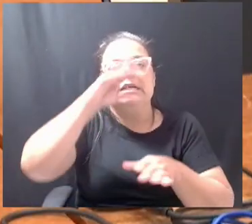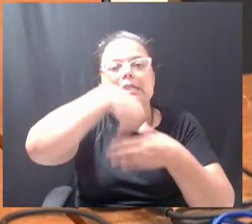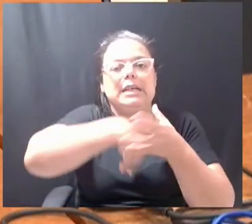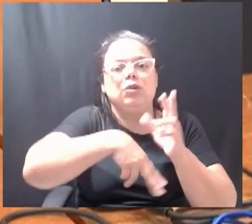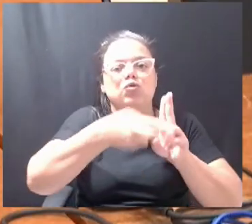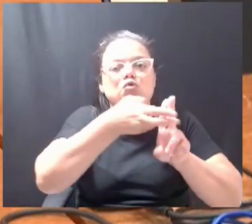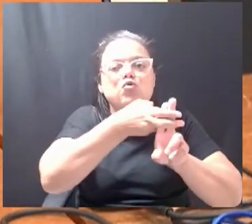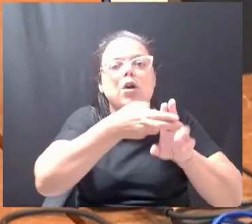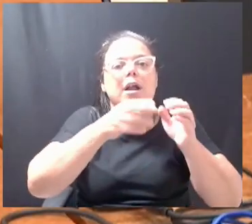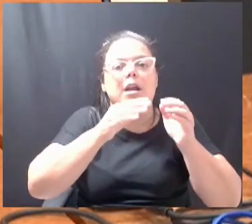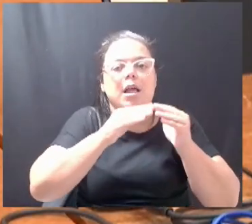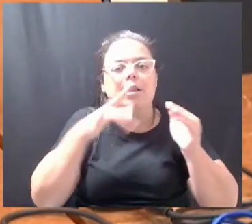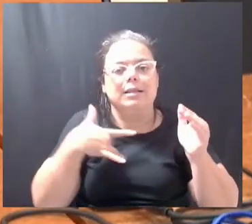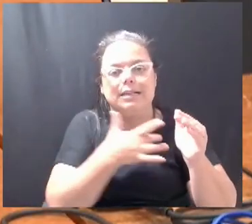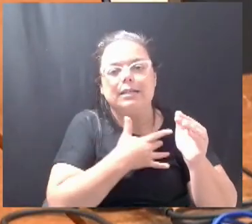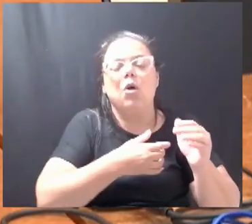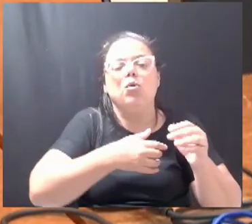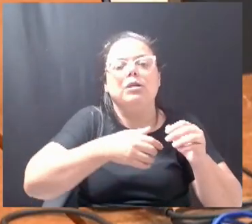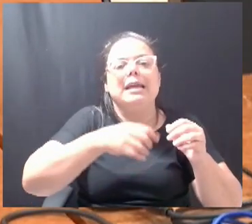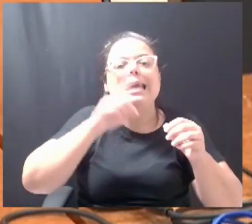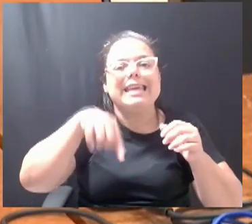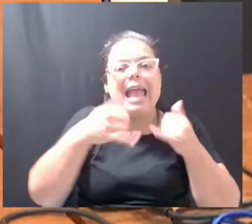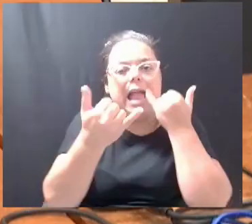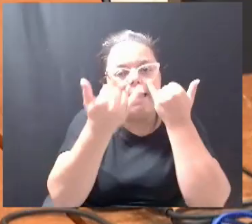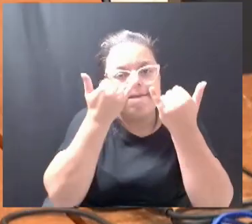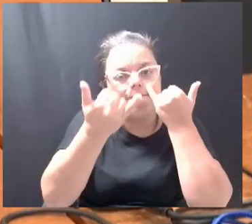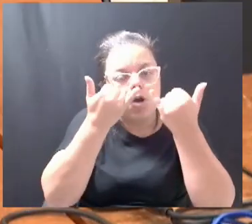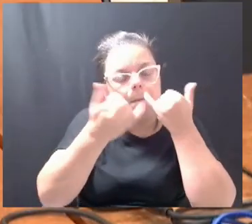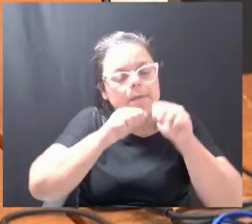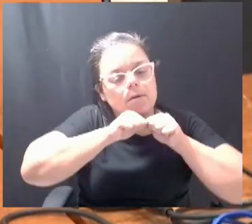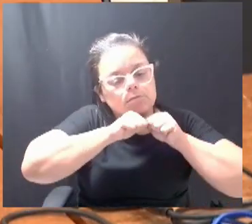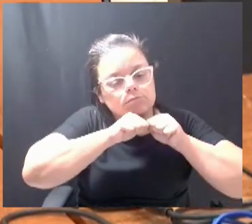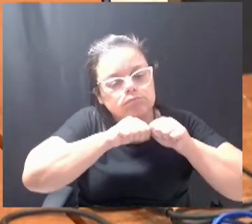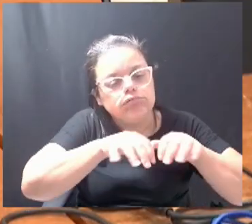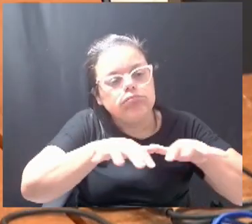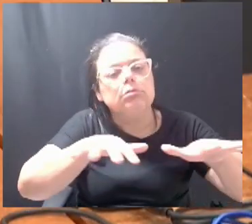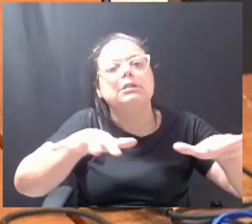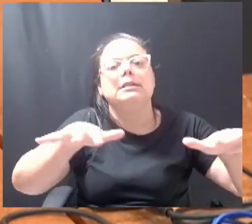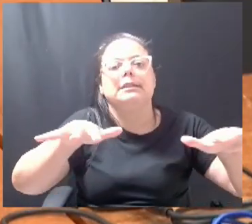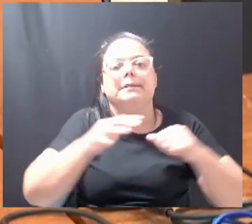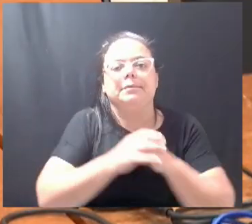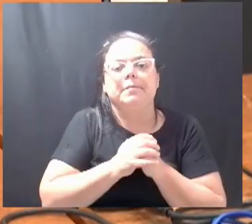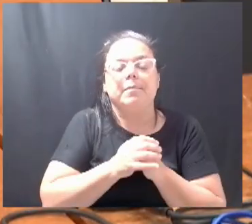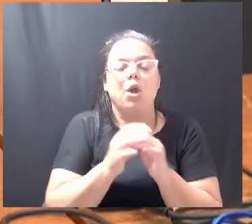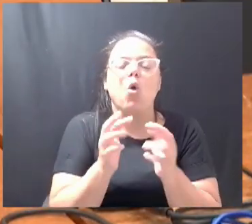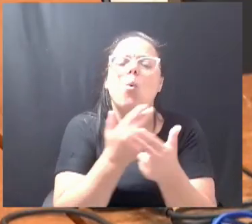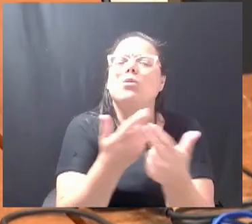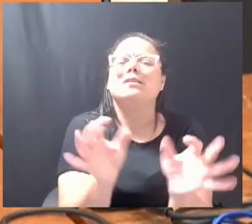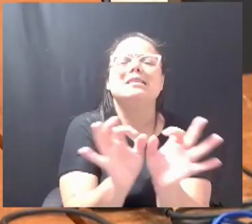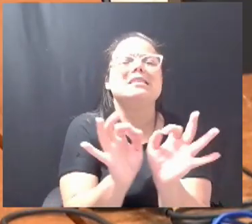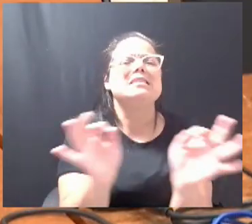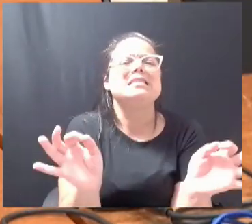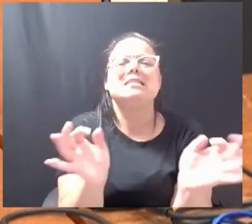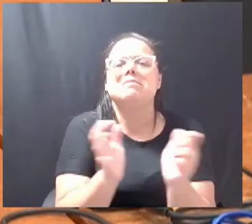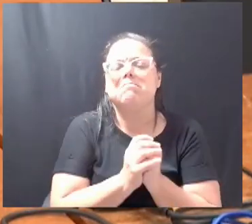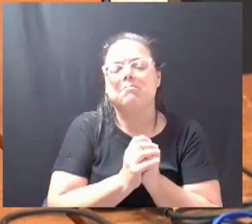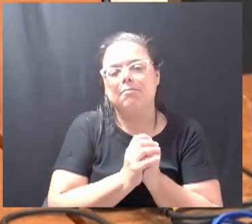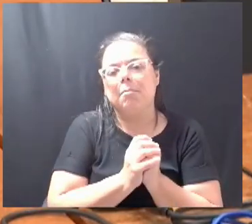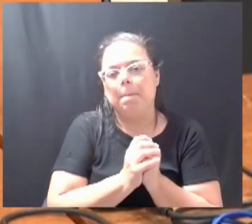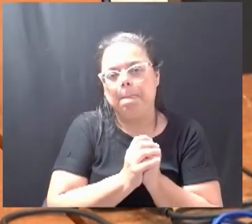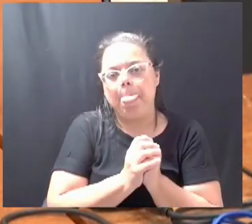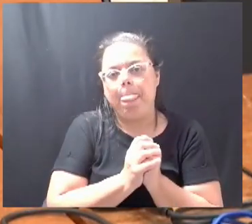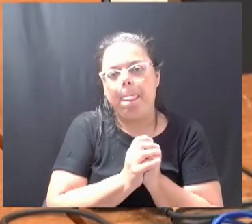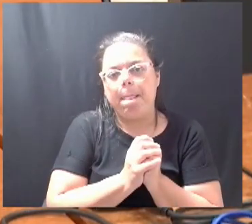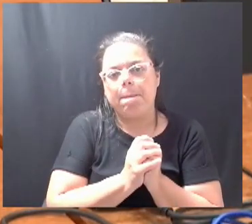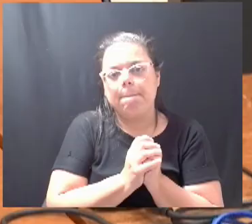informação. Eu acho que começar isso através de ações simples, que exigem menos né,